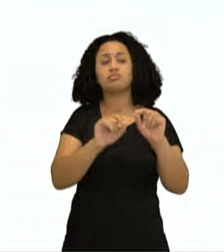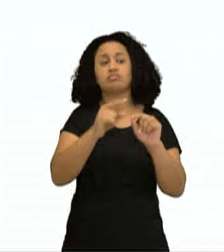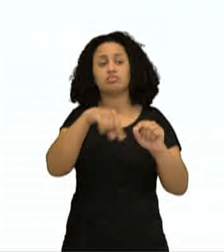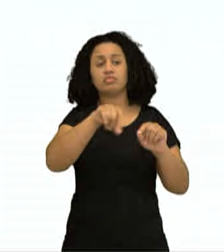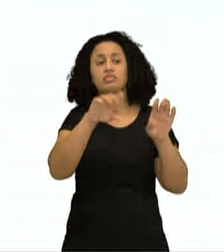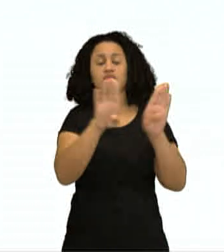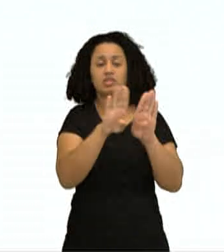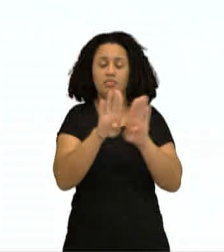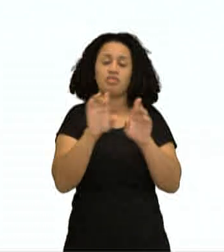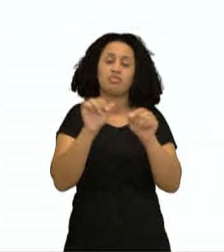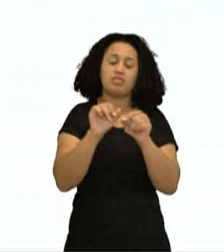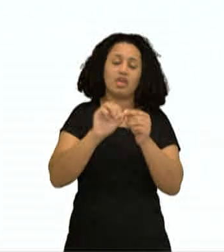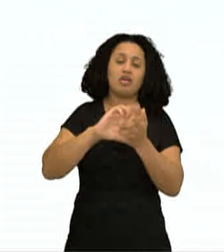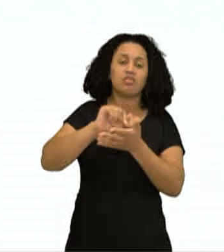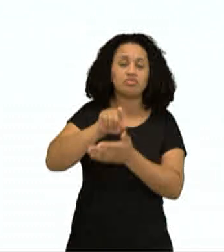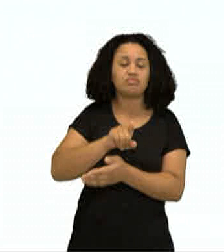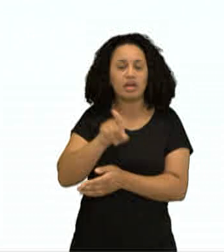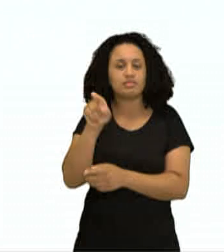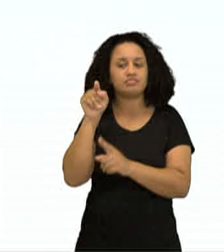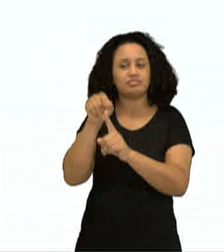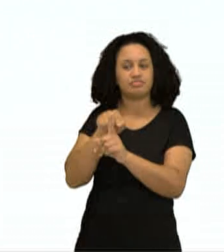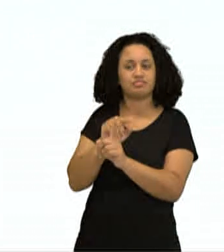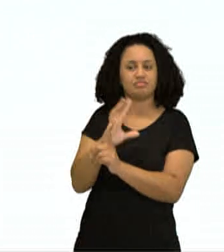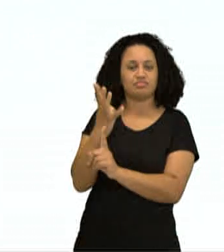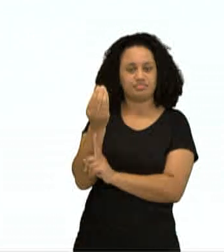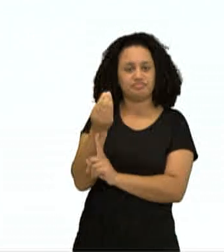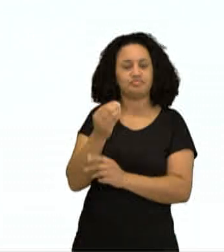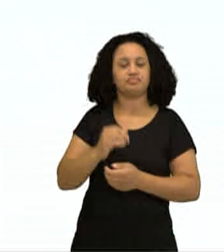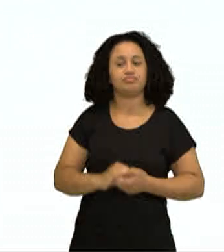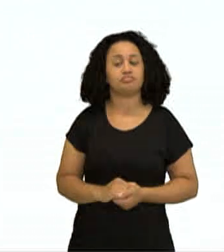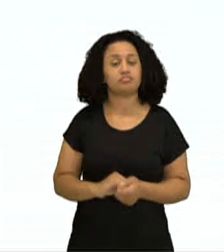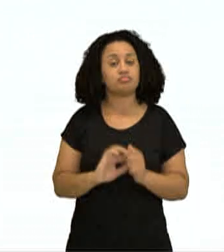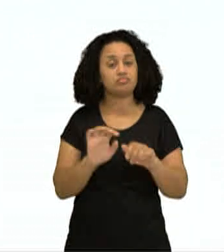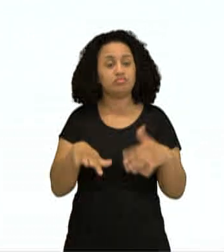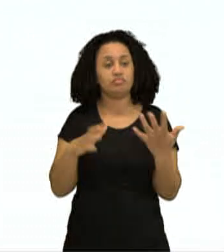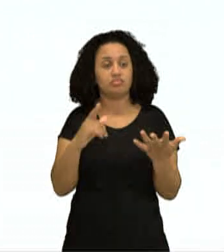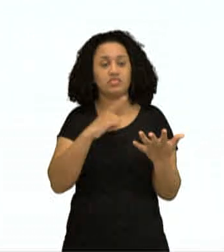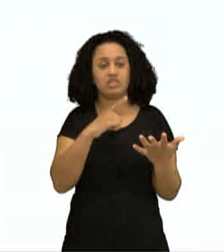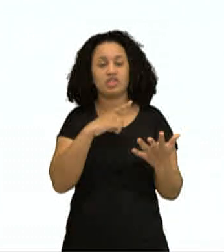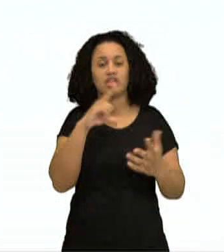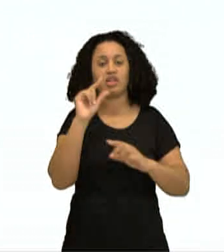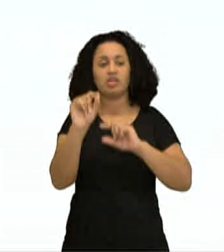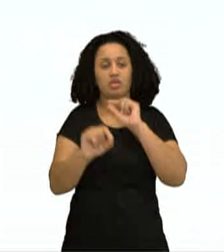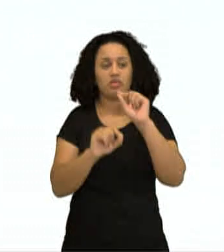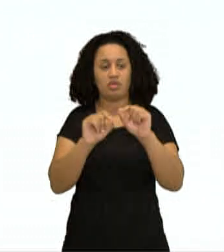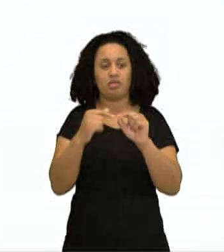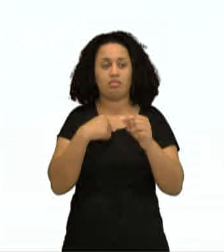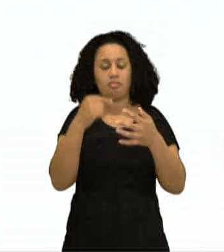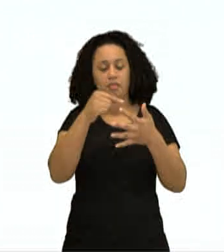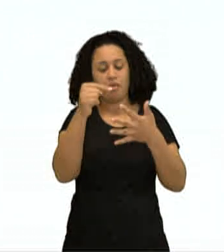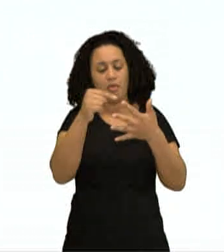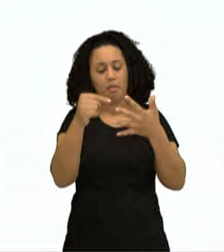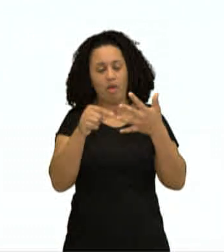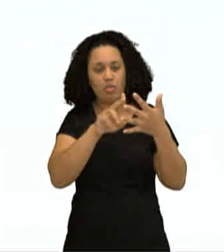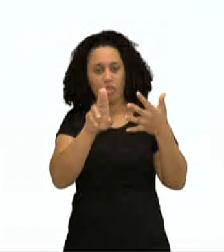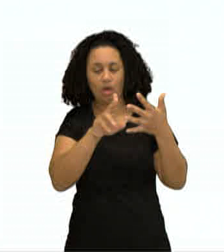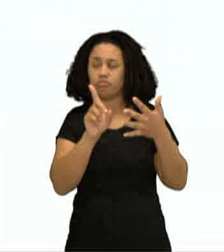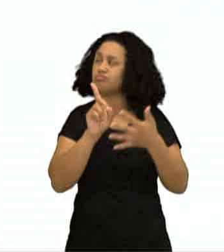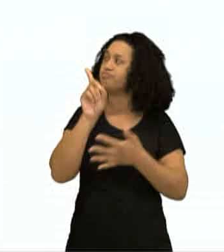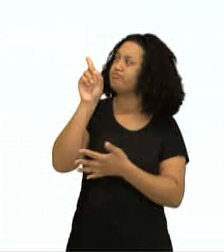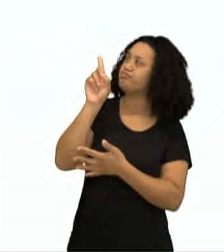também realizaram diversos happenings. Então aqui nós temos alguns happenings